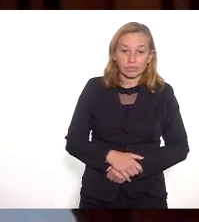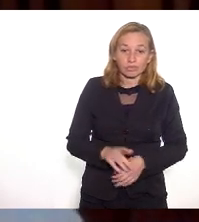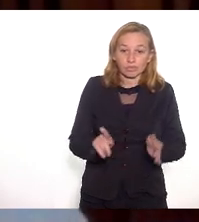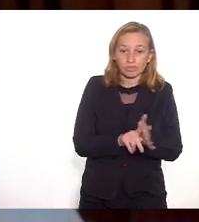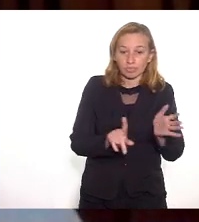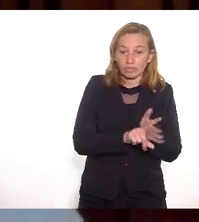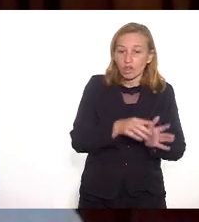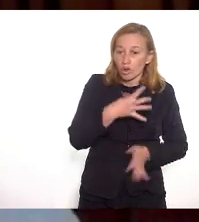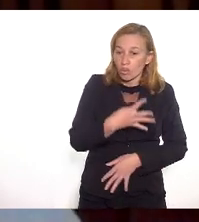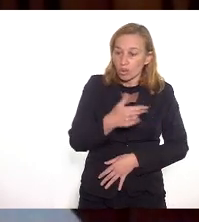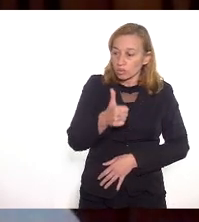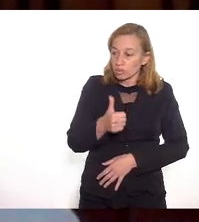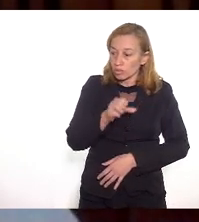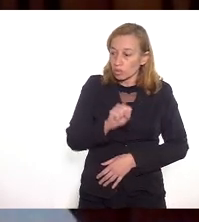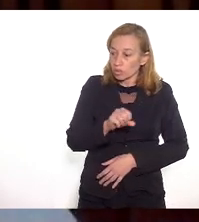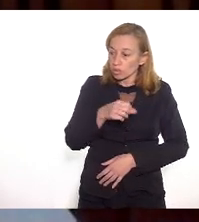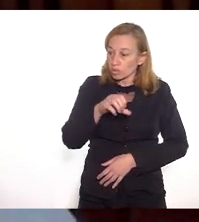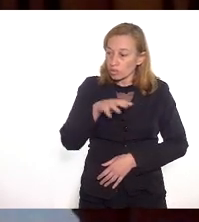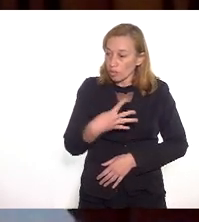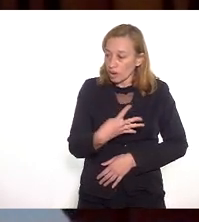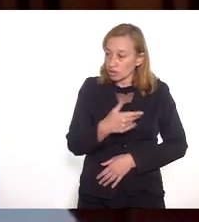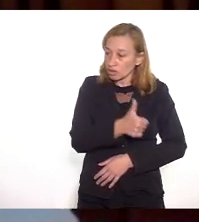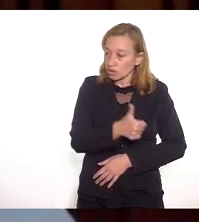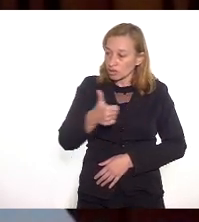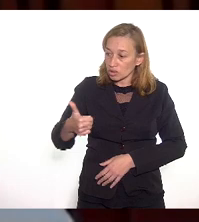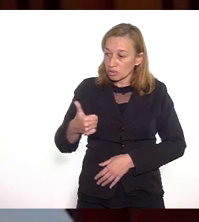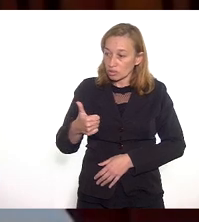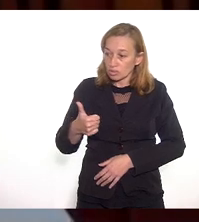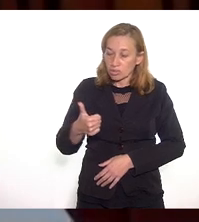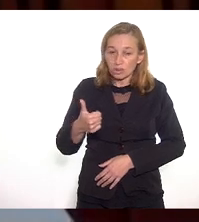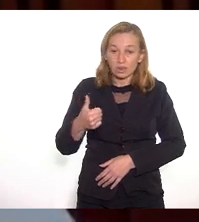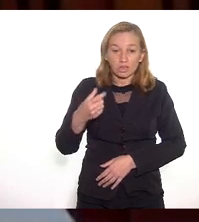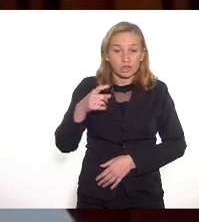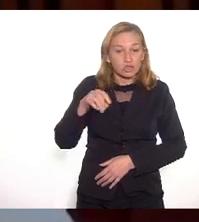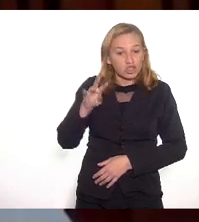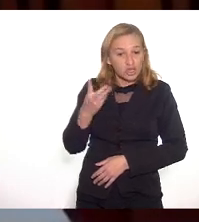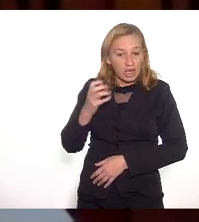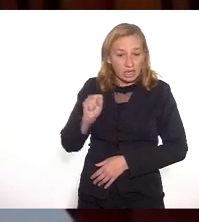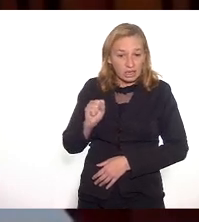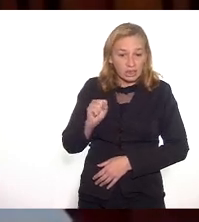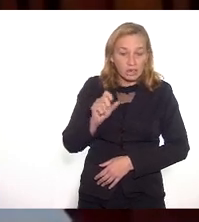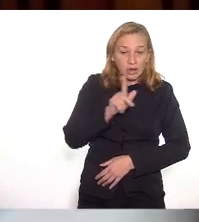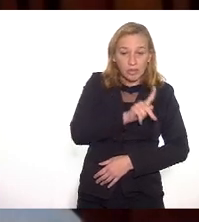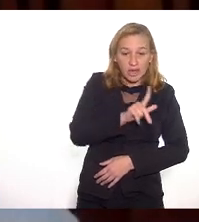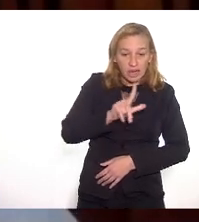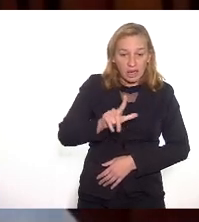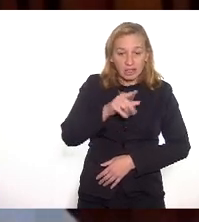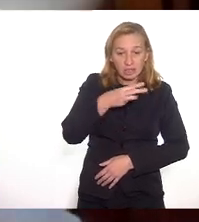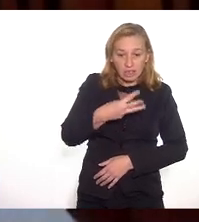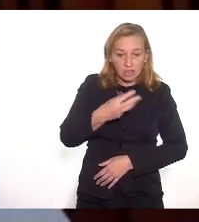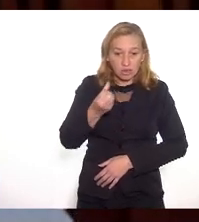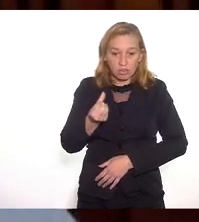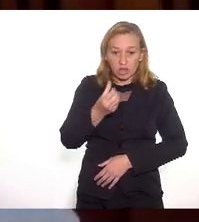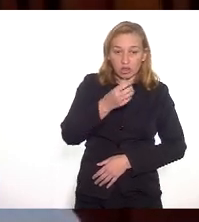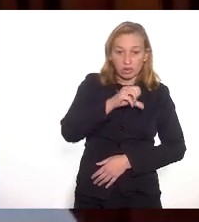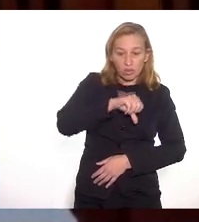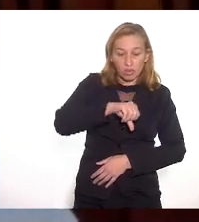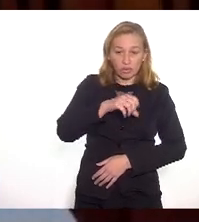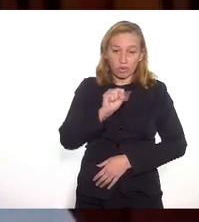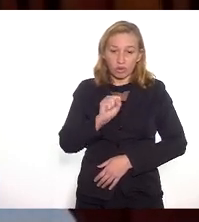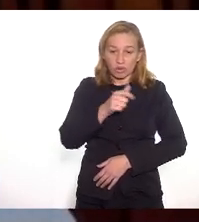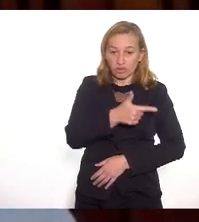Projeto de lei 4184 de 2021, autoria do deputado Charles Batista, parecer pela anexação ao PL 3698 de 21.